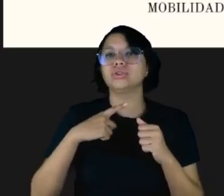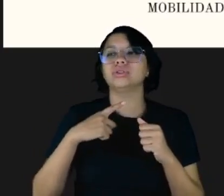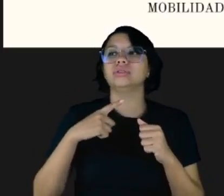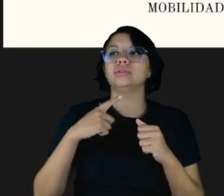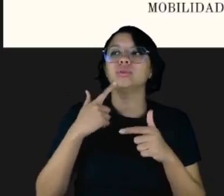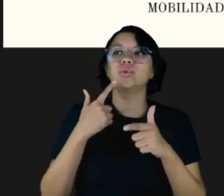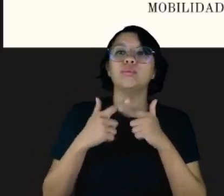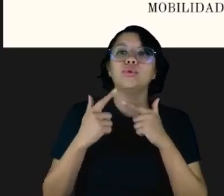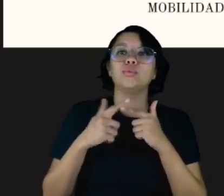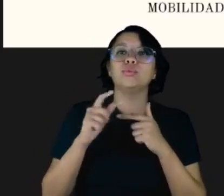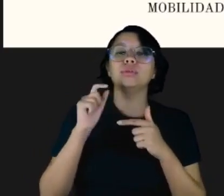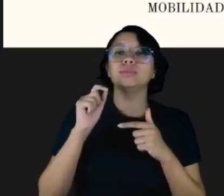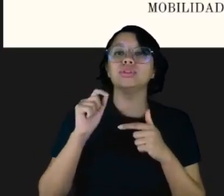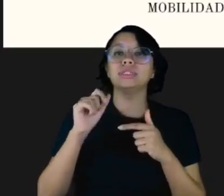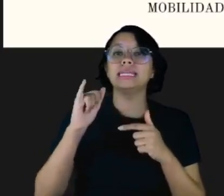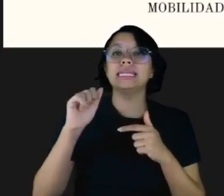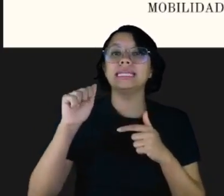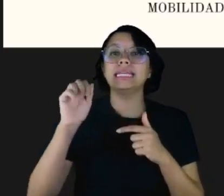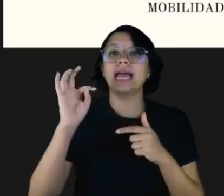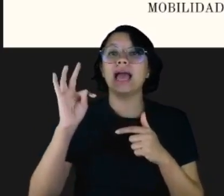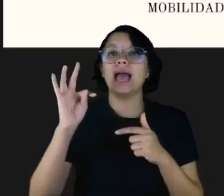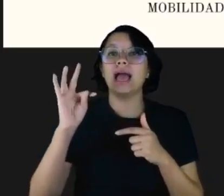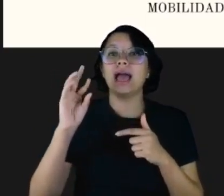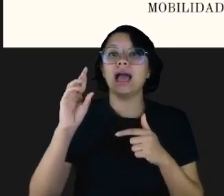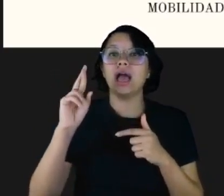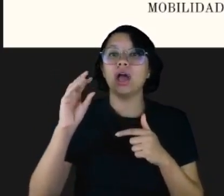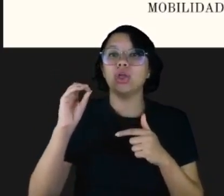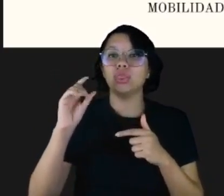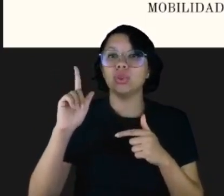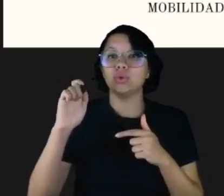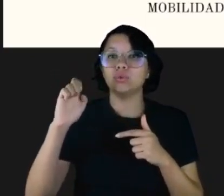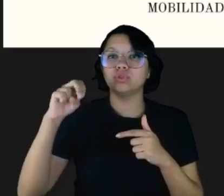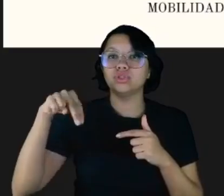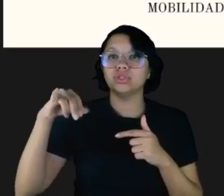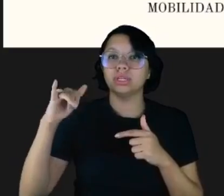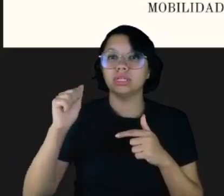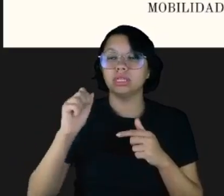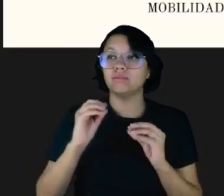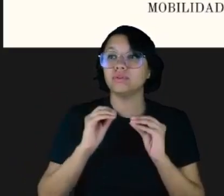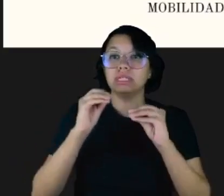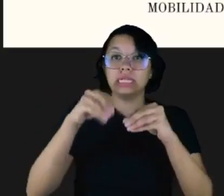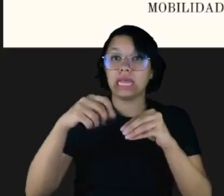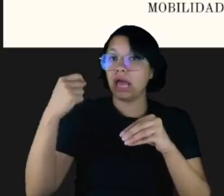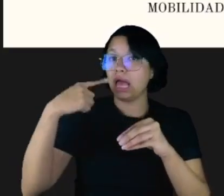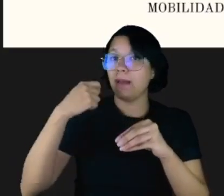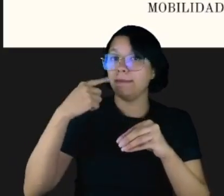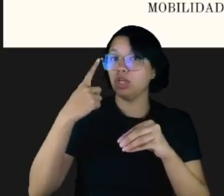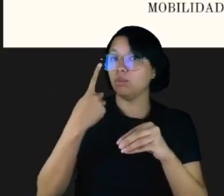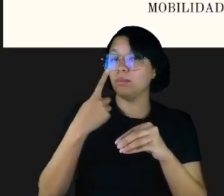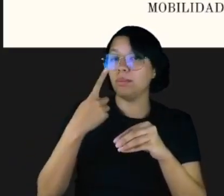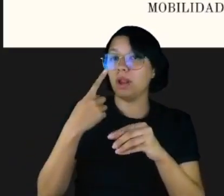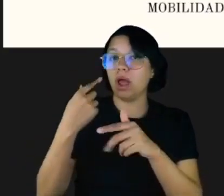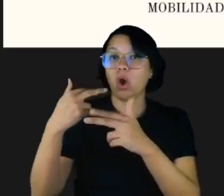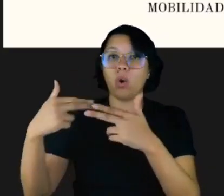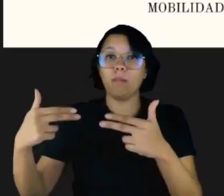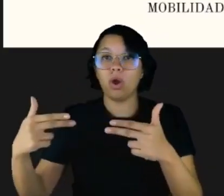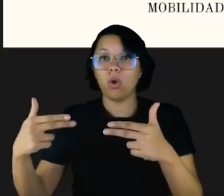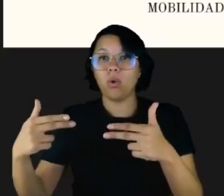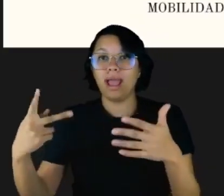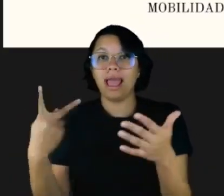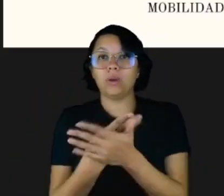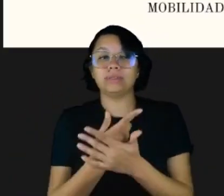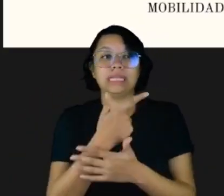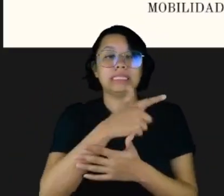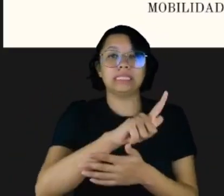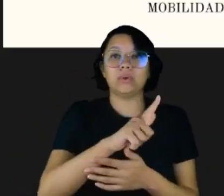nós chamamos de iatrogenia, né? Que você dá uma medicação para uma coisa, mas ela acaba promovendo outra por causa de um